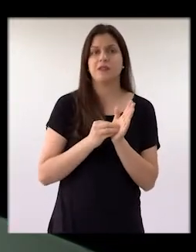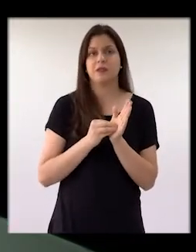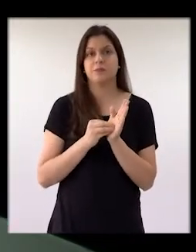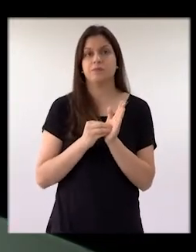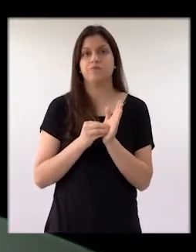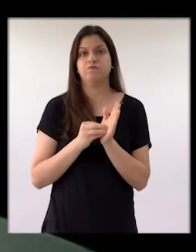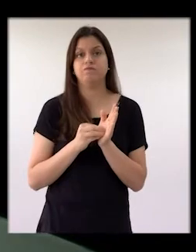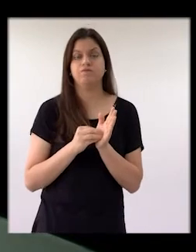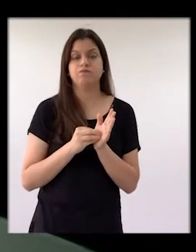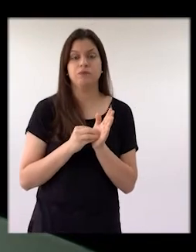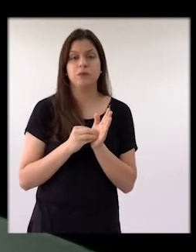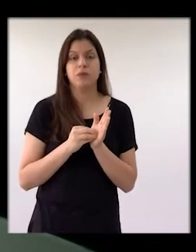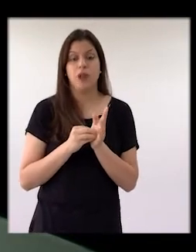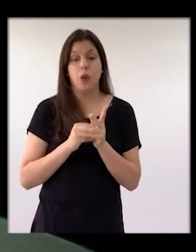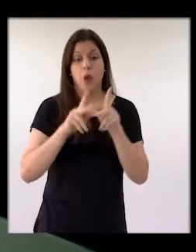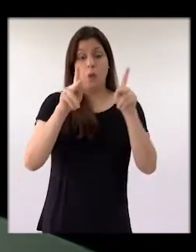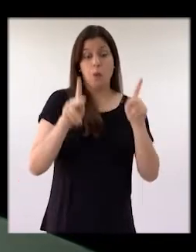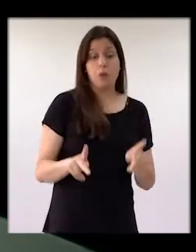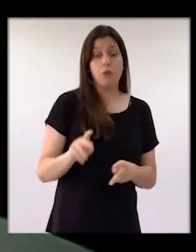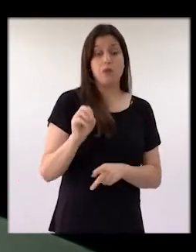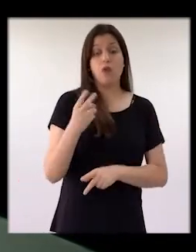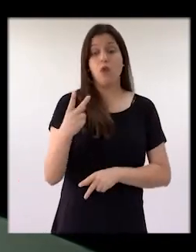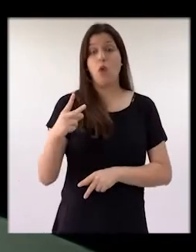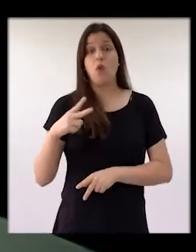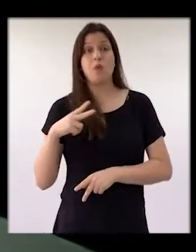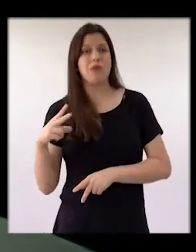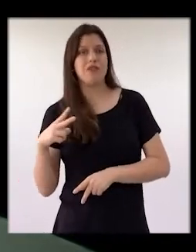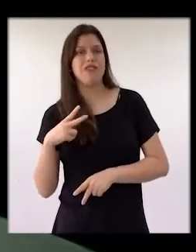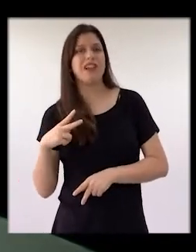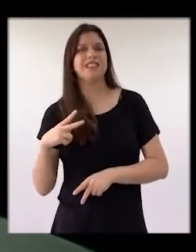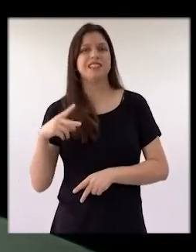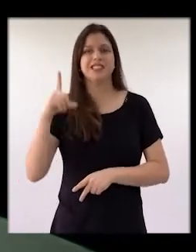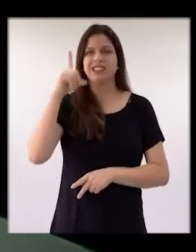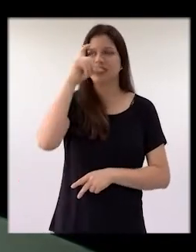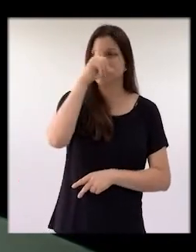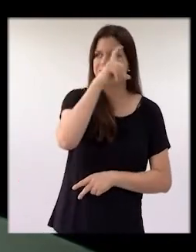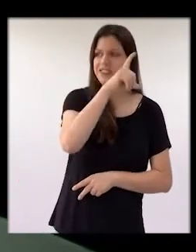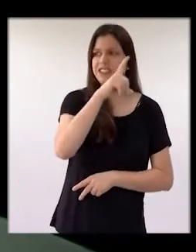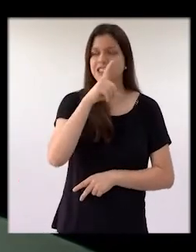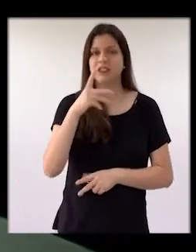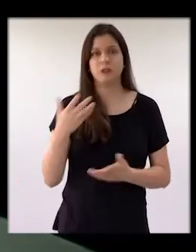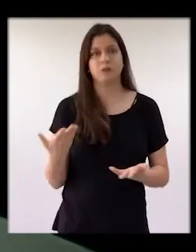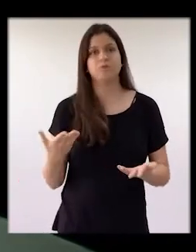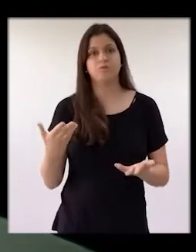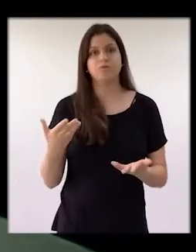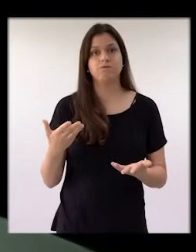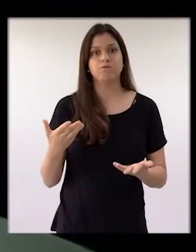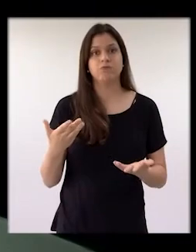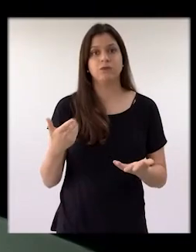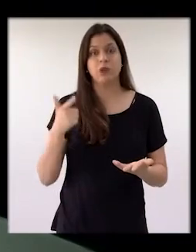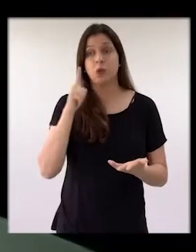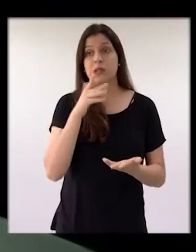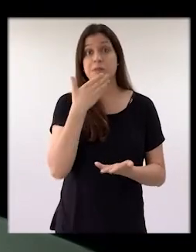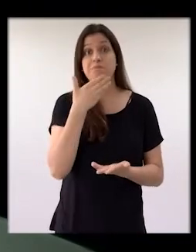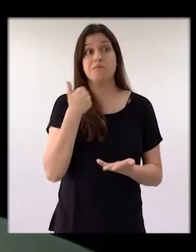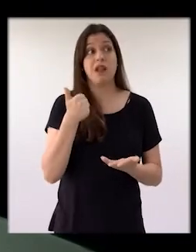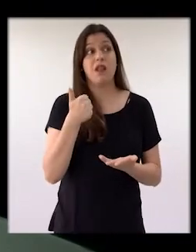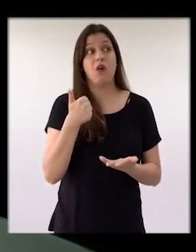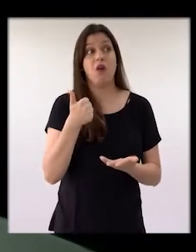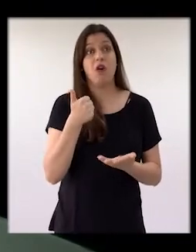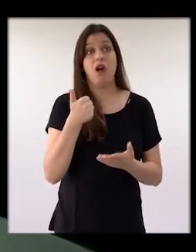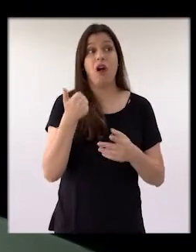essa variável que está puxando a eficiência, que está deixando essa pública ou essa privada um pouco numa situação de score de